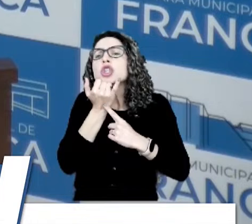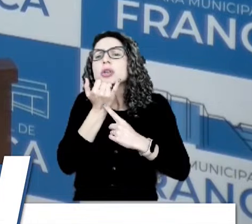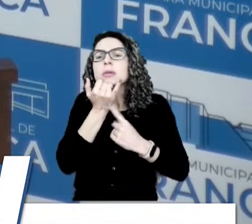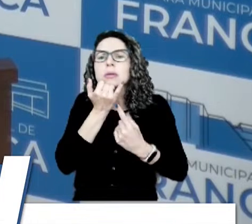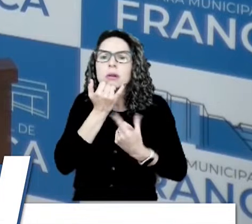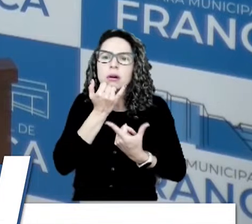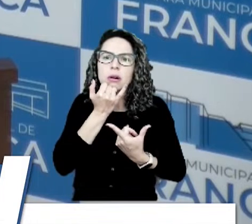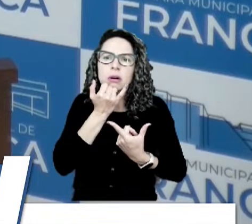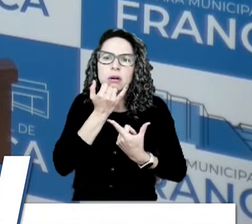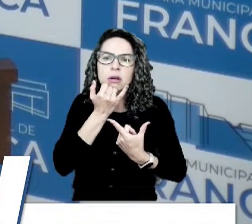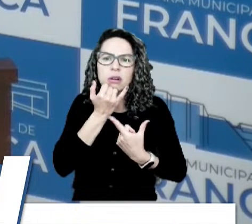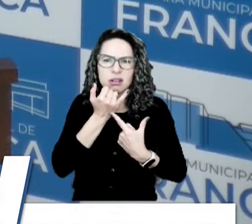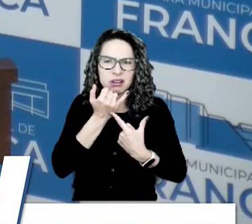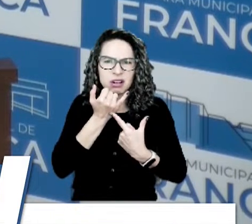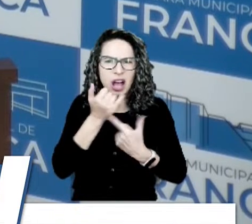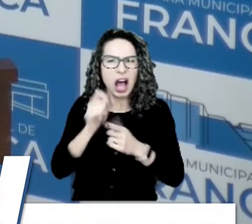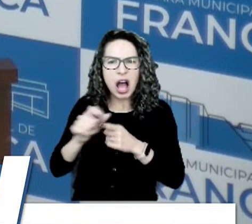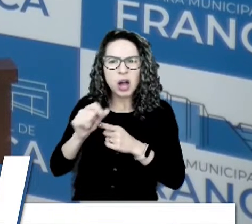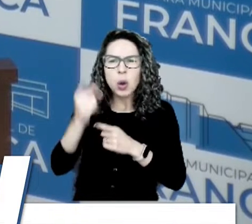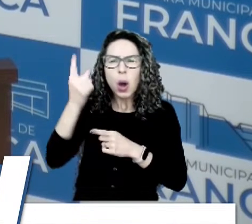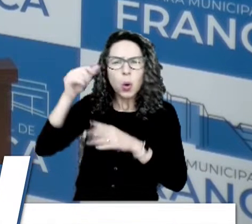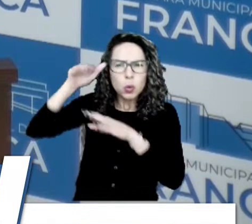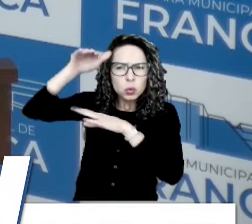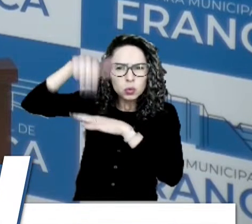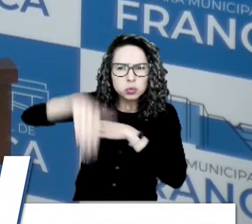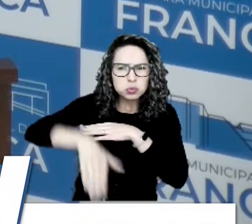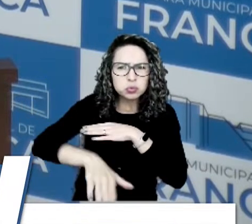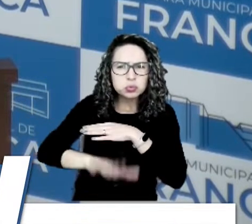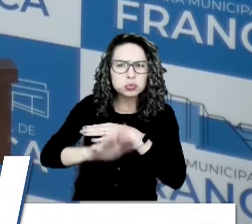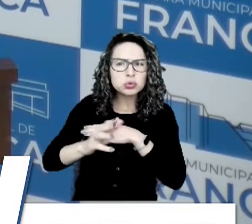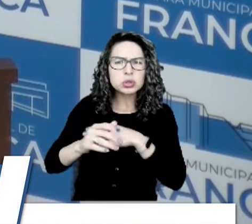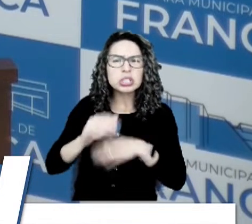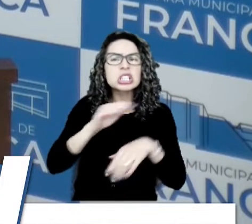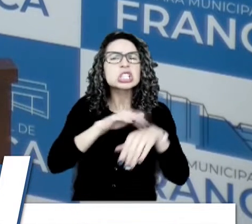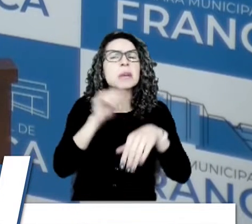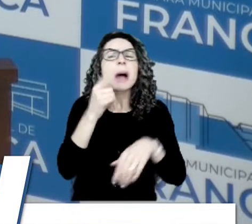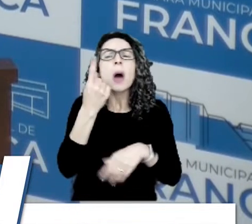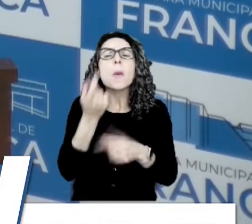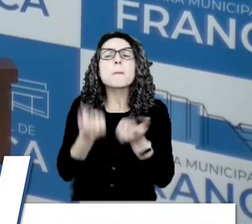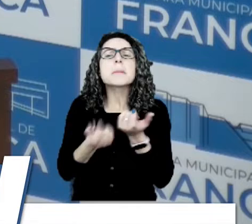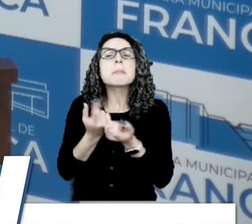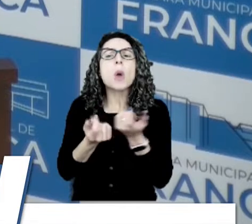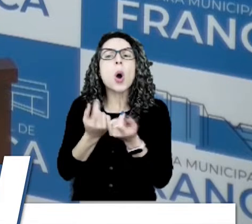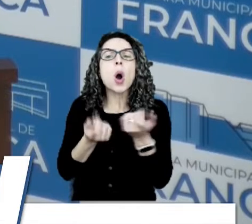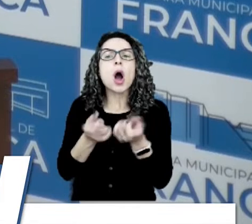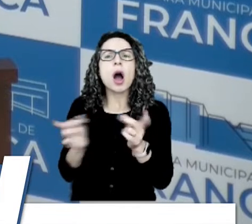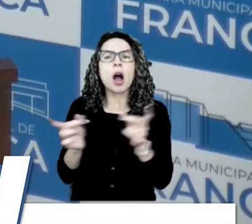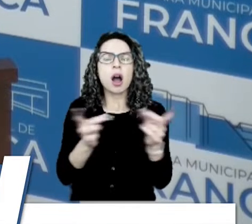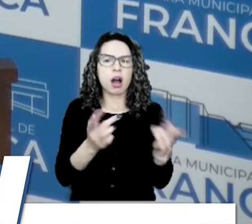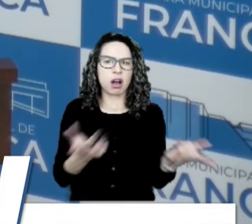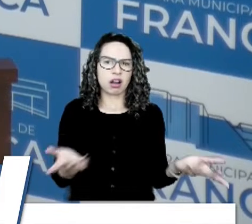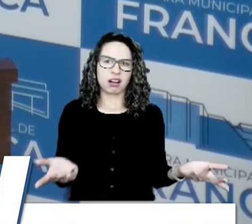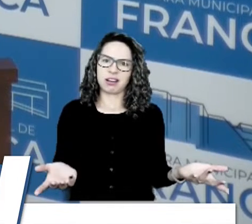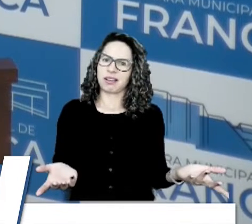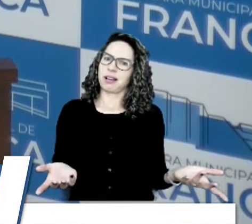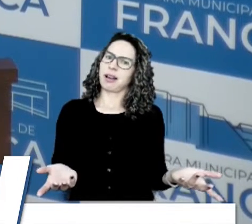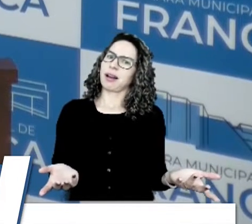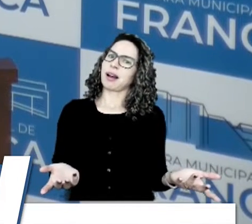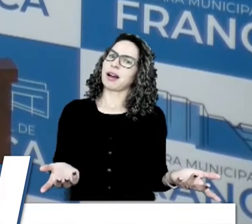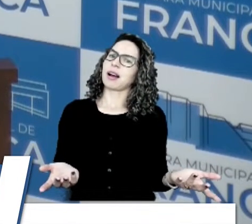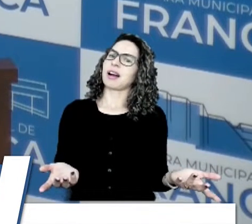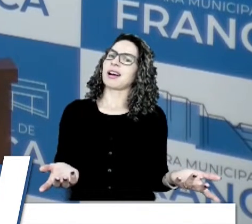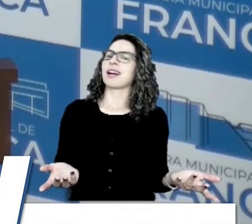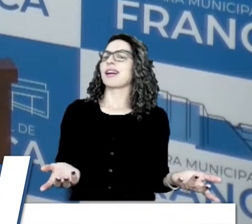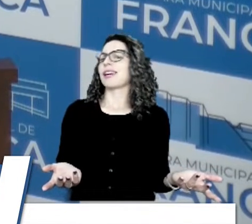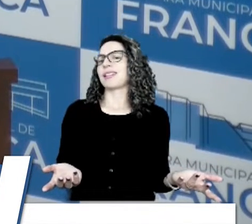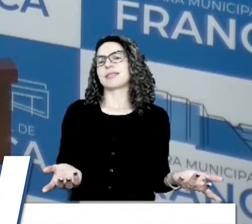um tobogã? Para você não chamar um pipoqueiro? Não tem desculpa.